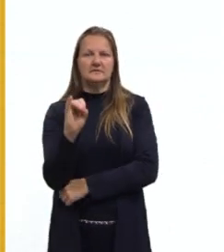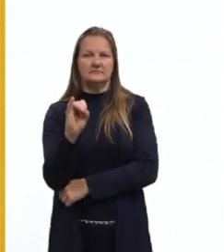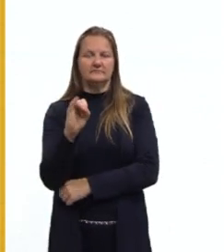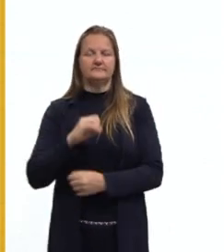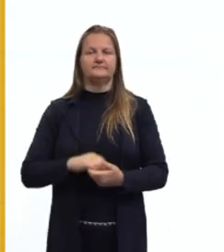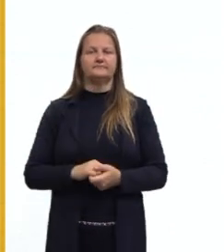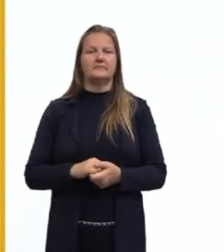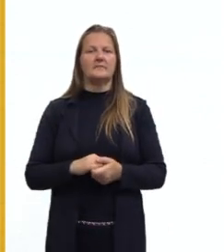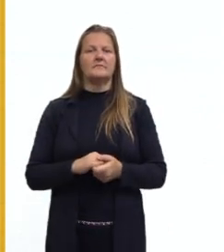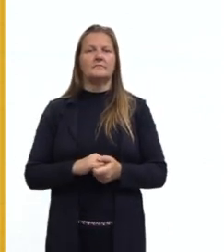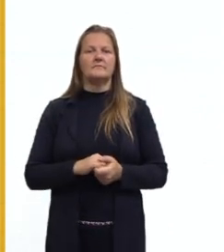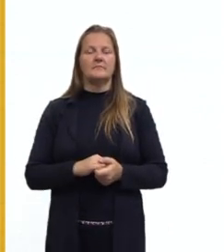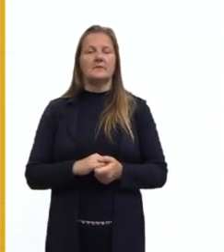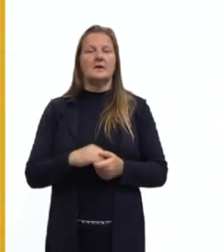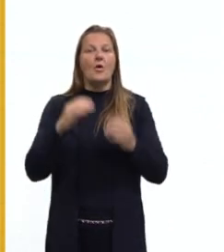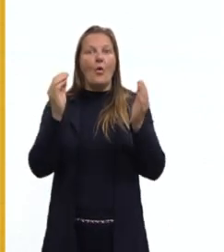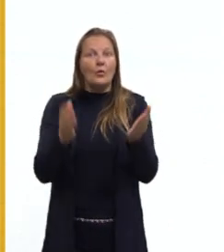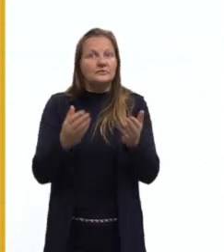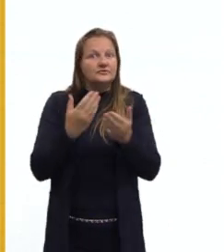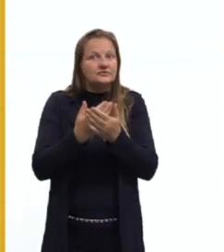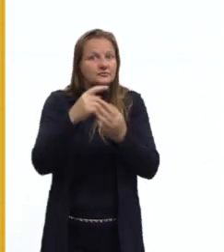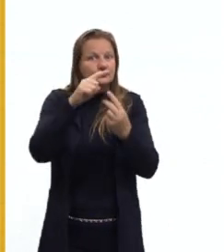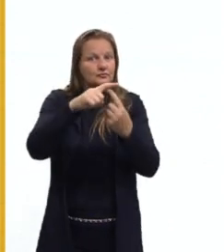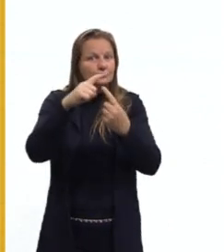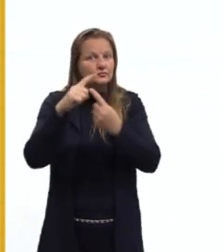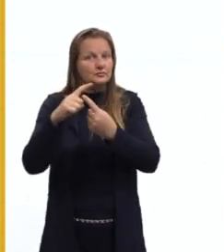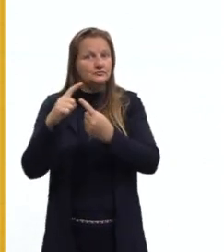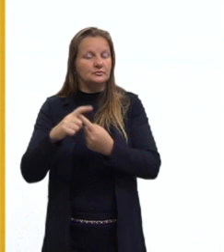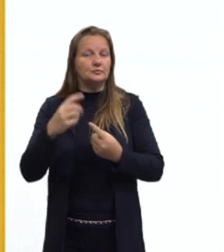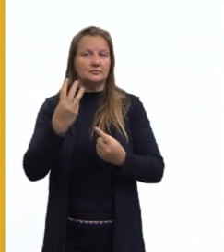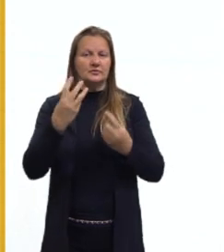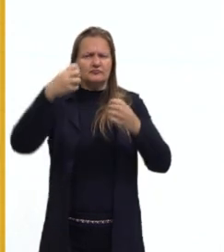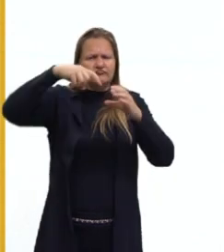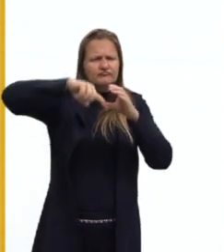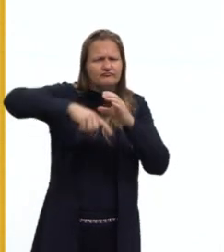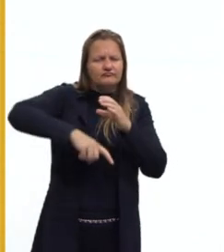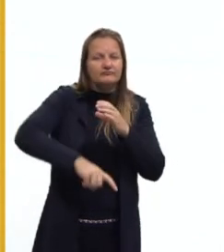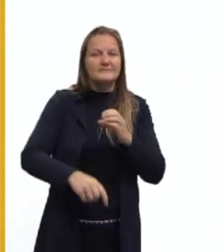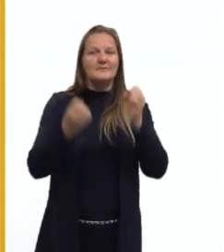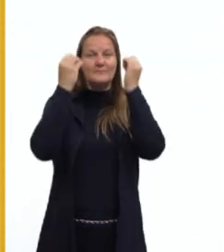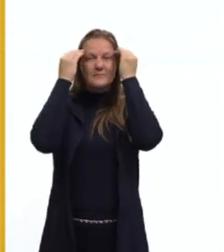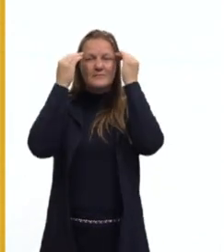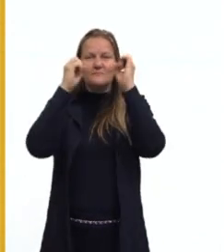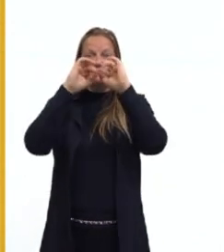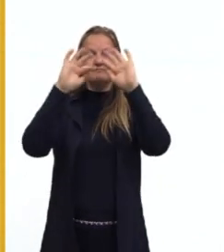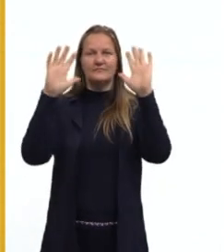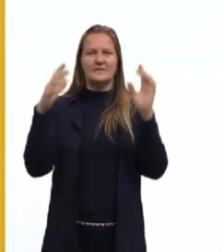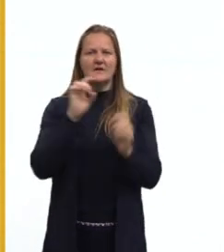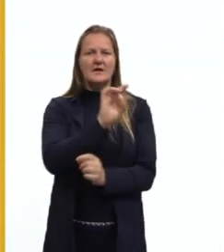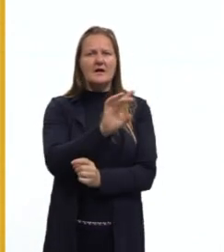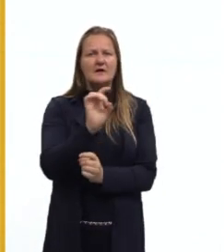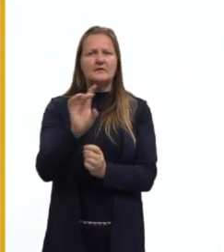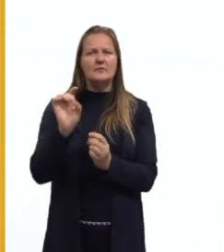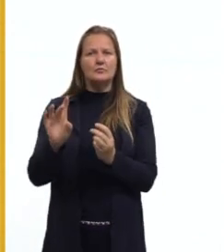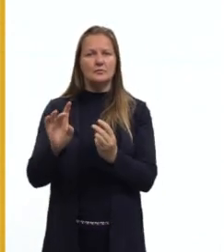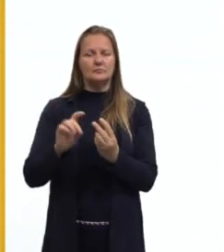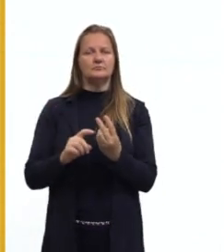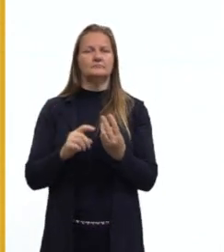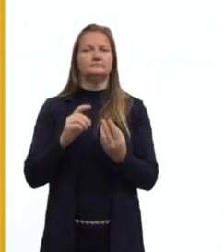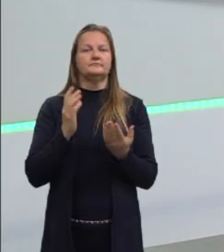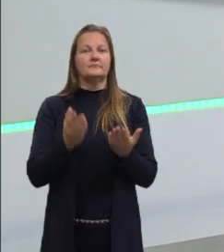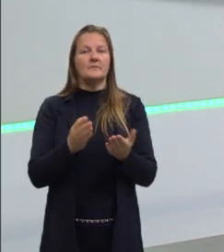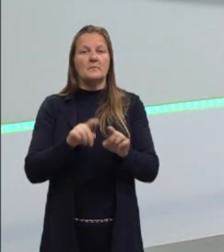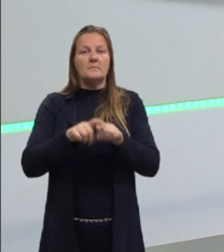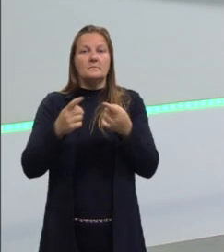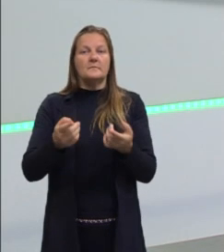né dessas soluções na nossa aula de hoje e a gente vai entender um pouquinho melhor o que que seria cada uma delas mas aqui